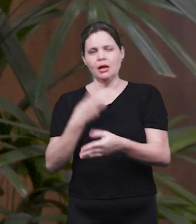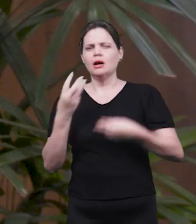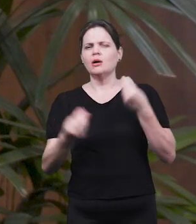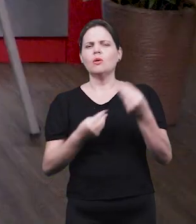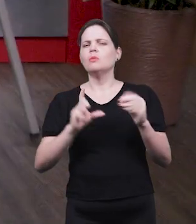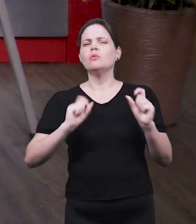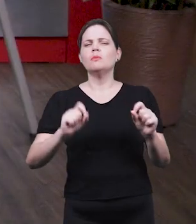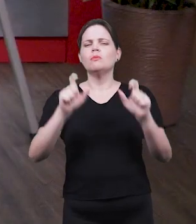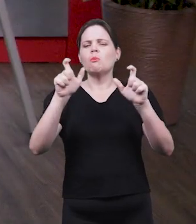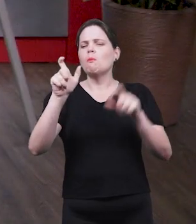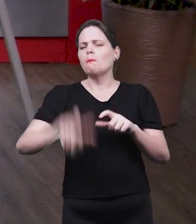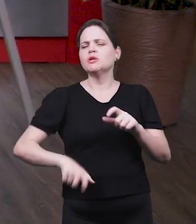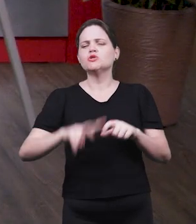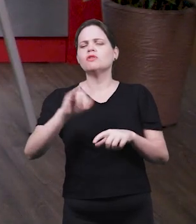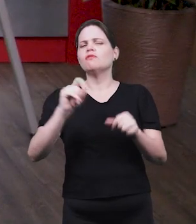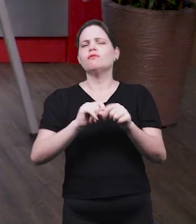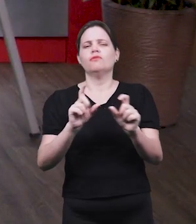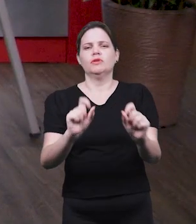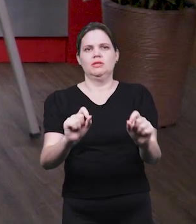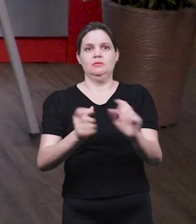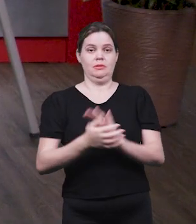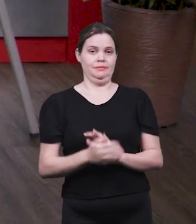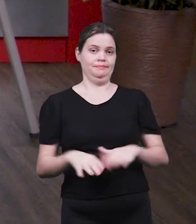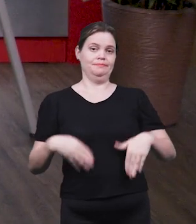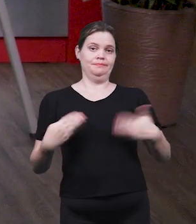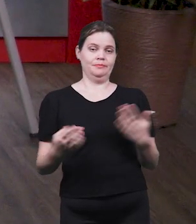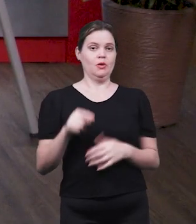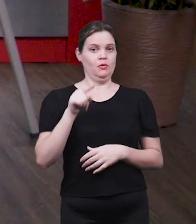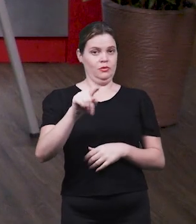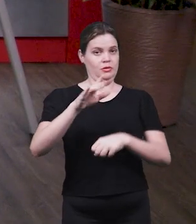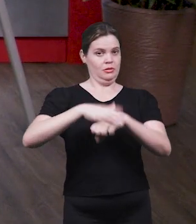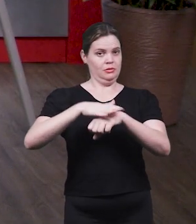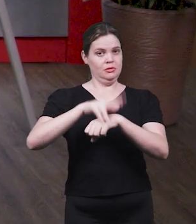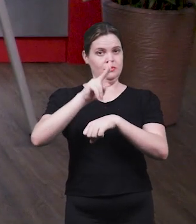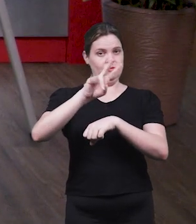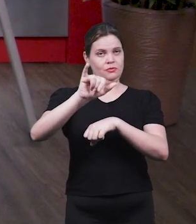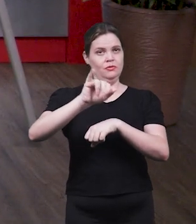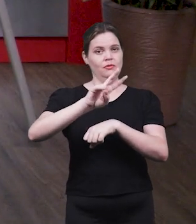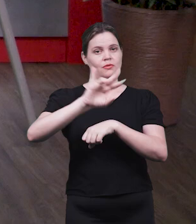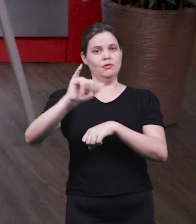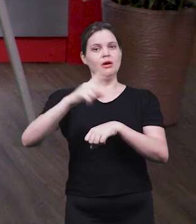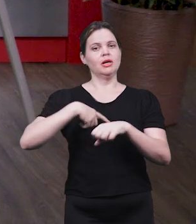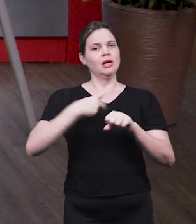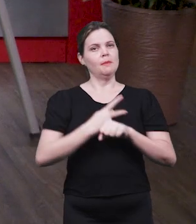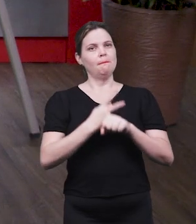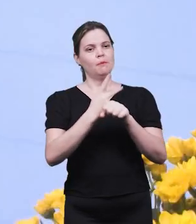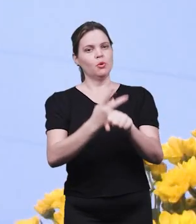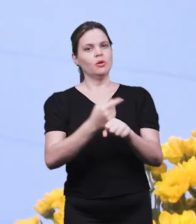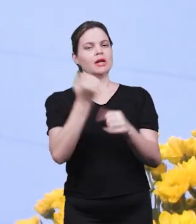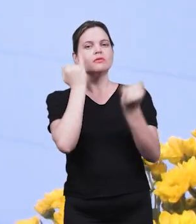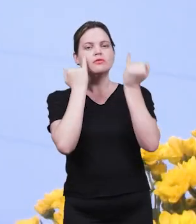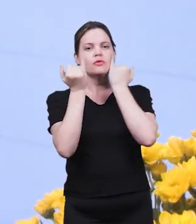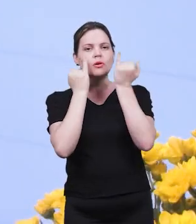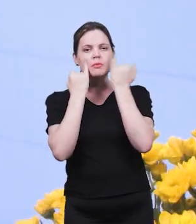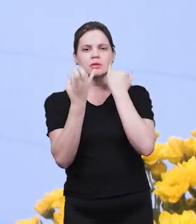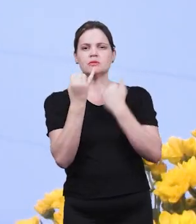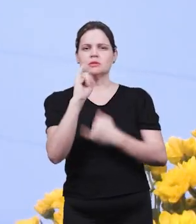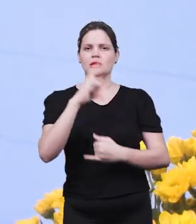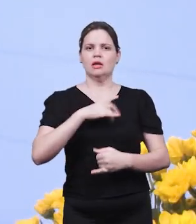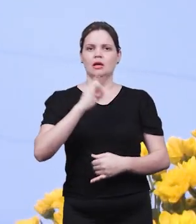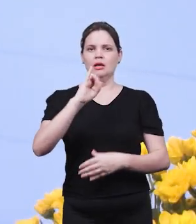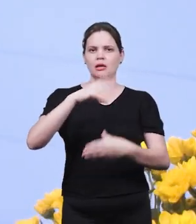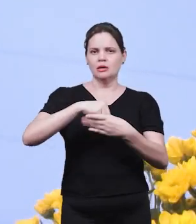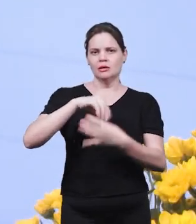fazer? Ela deve buscar informações sobre se ela tem títulos, se ela tem o seu